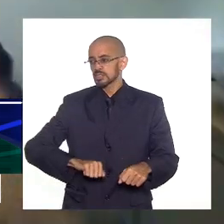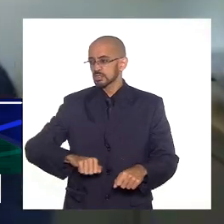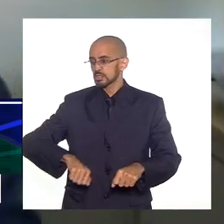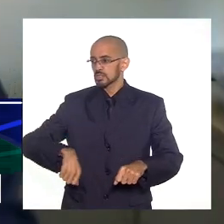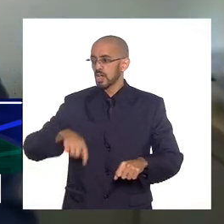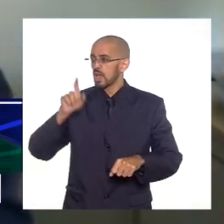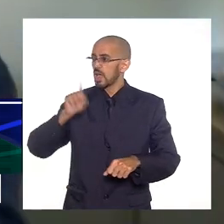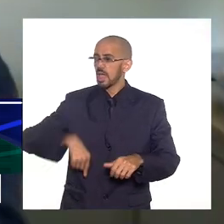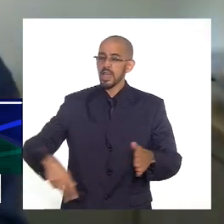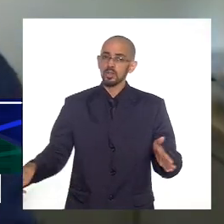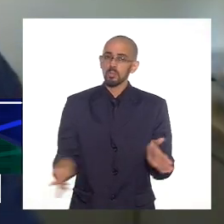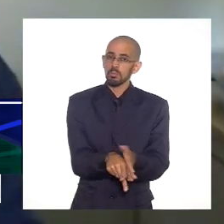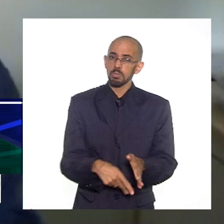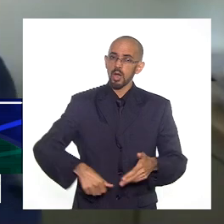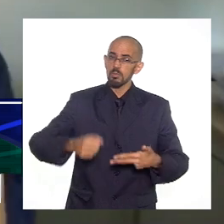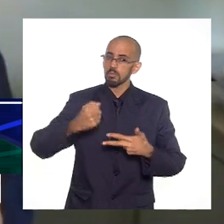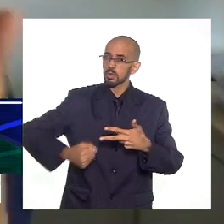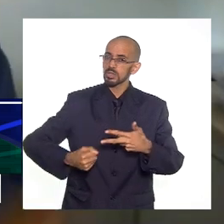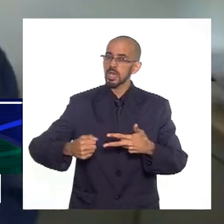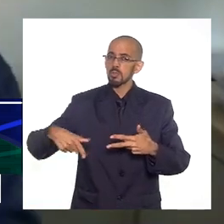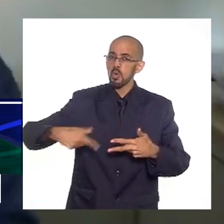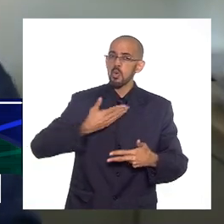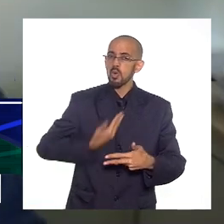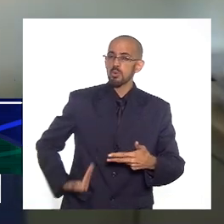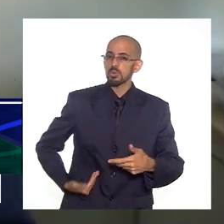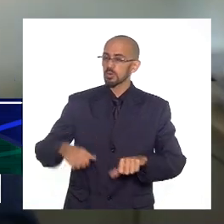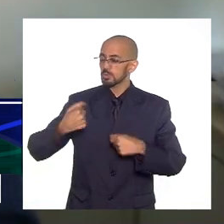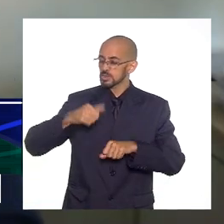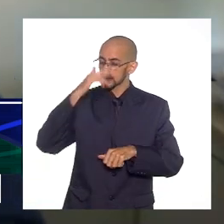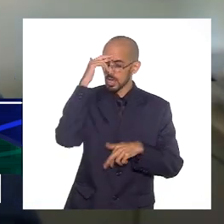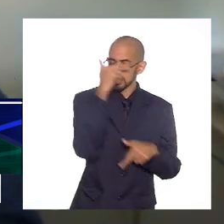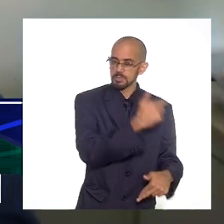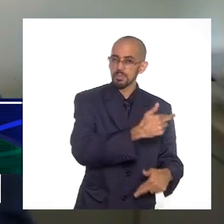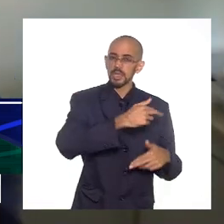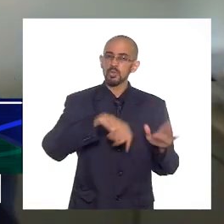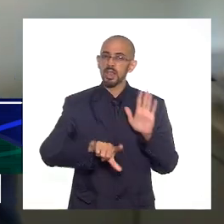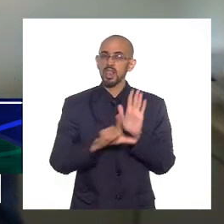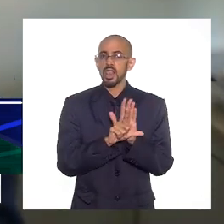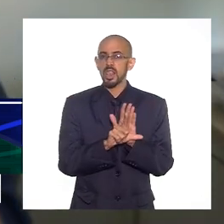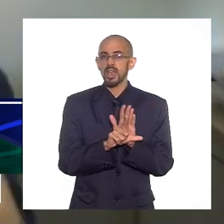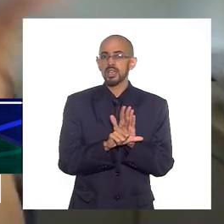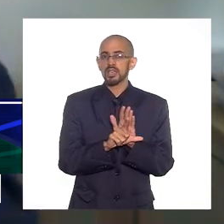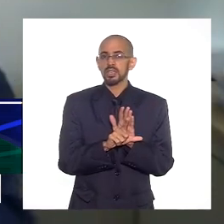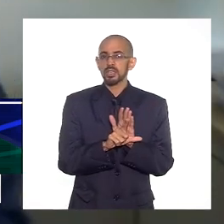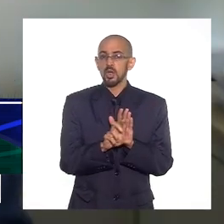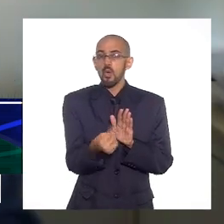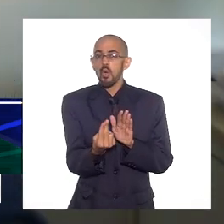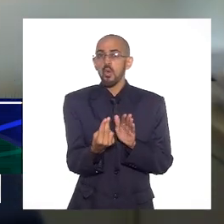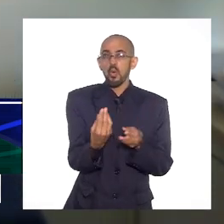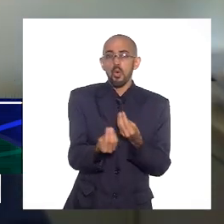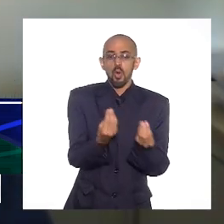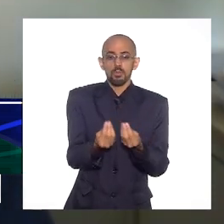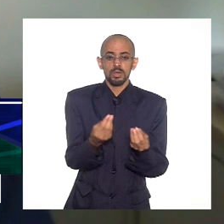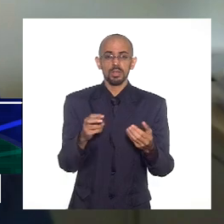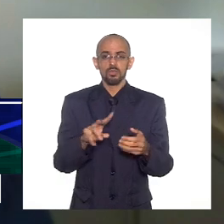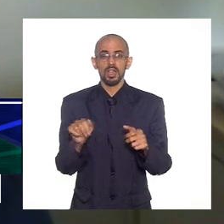poder público dar exemplo. Ele que tem que cumprir a lei. Porque, senão, como é que vai exigir que o cidadão a